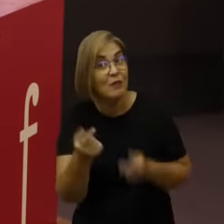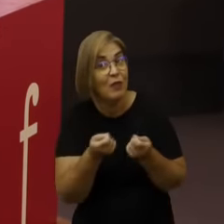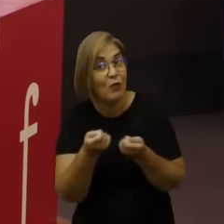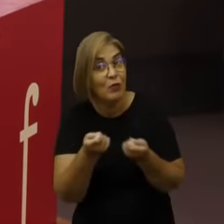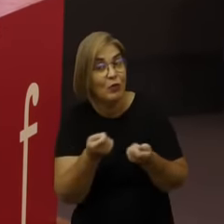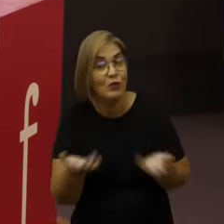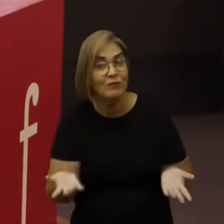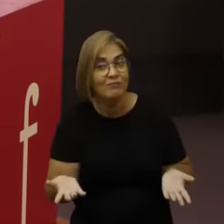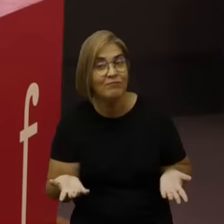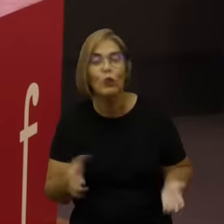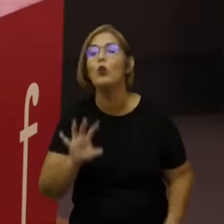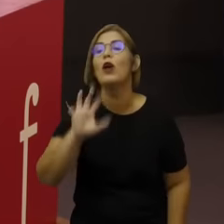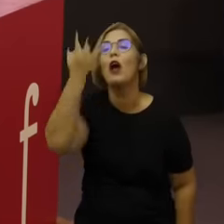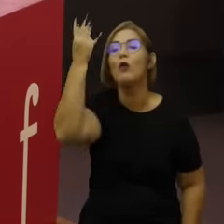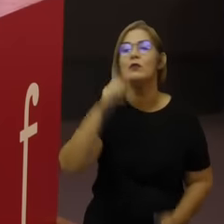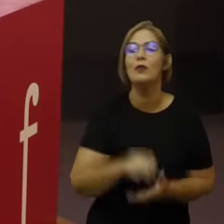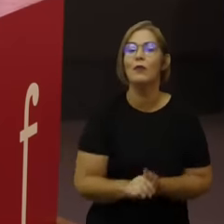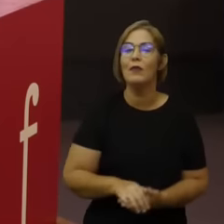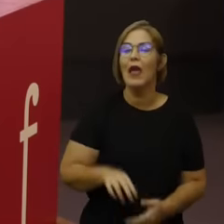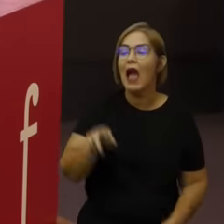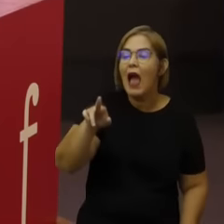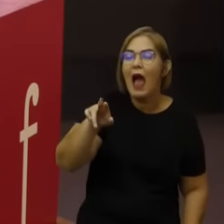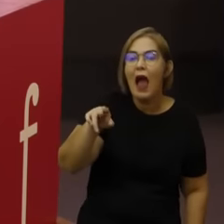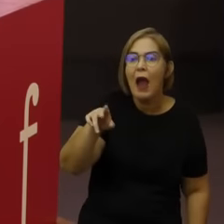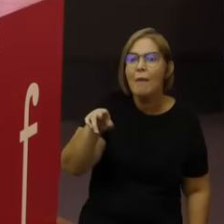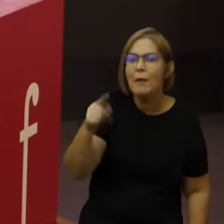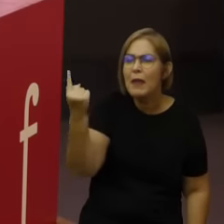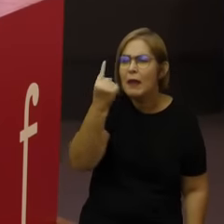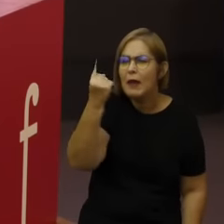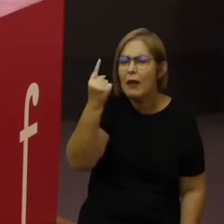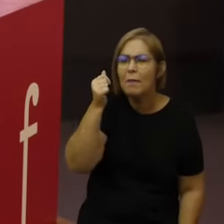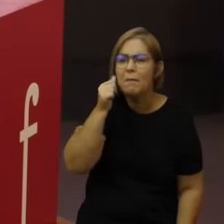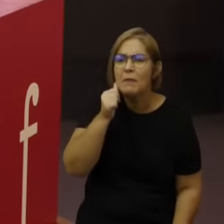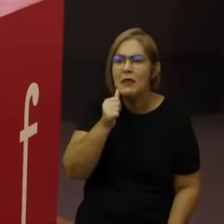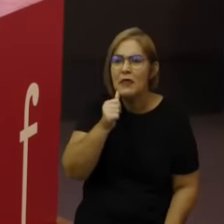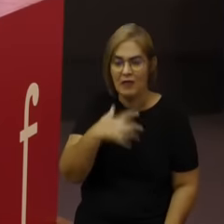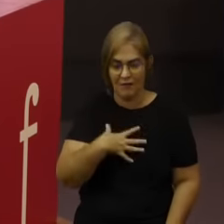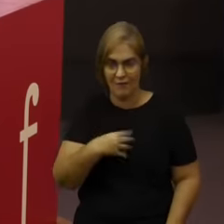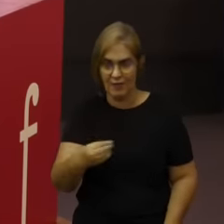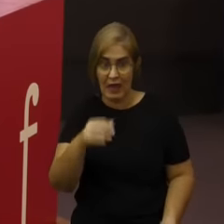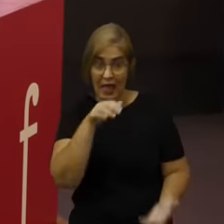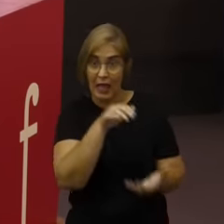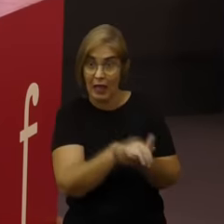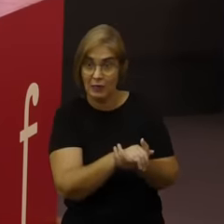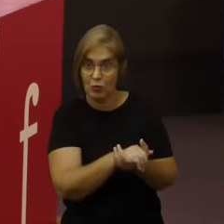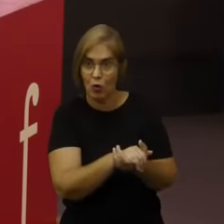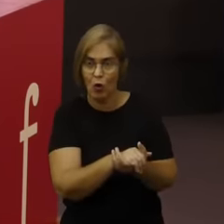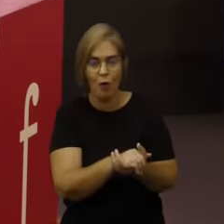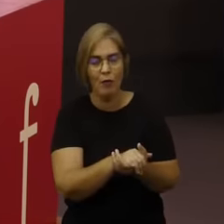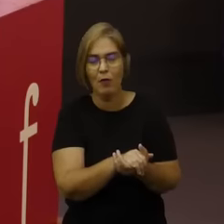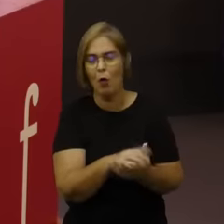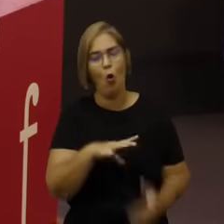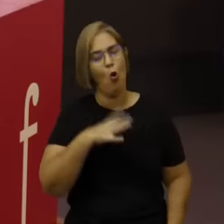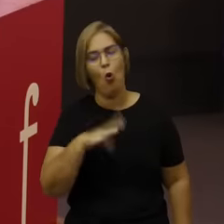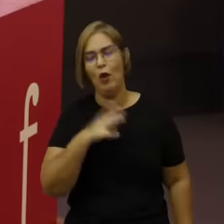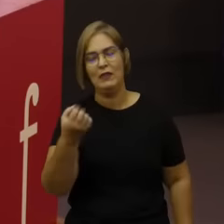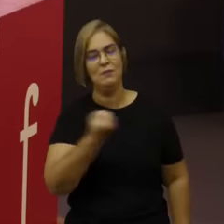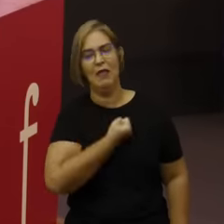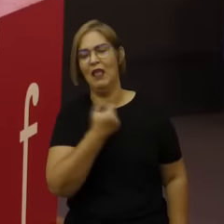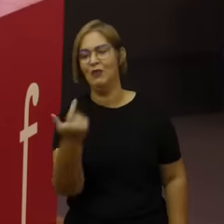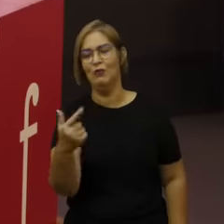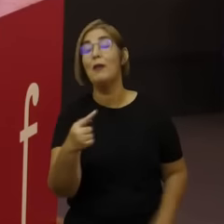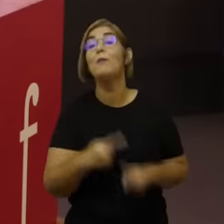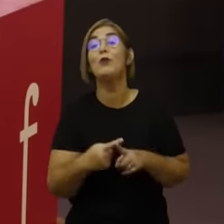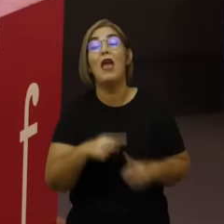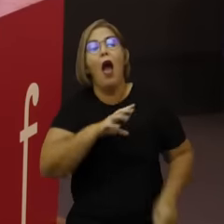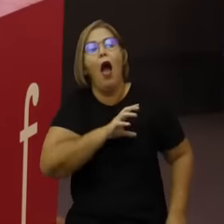seu noivo, certo? e não tem coragem de matá-lo. Bem, eles fogem, daí tem uma outra